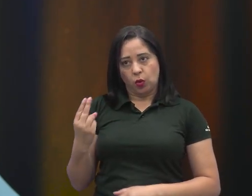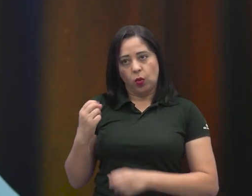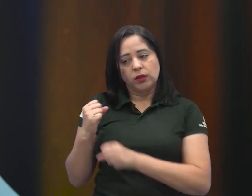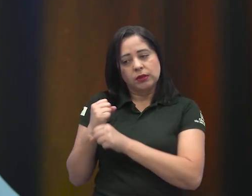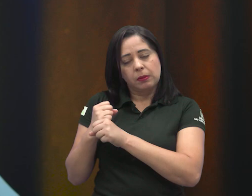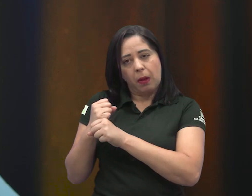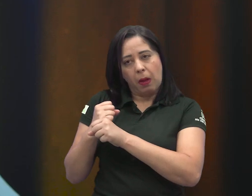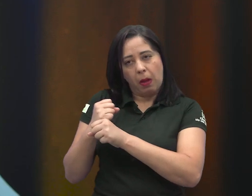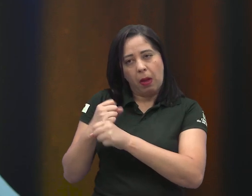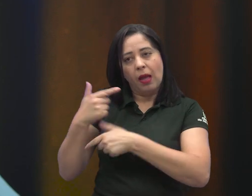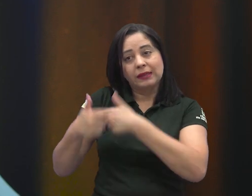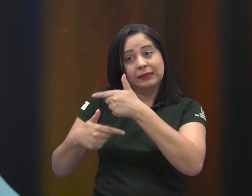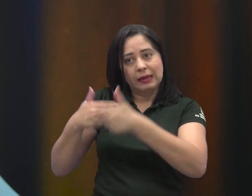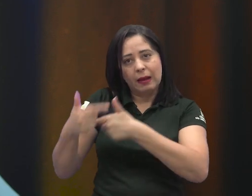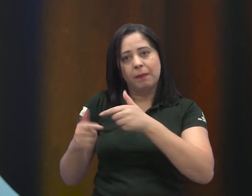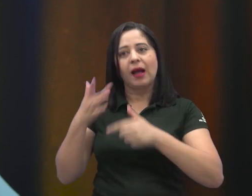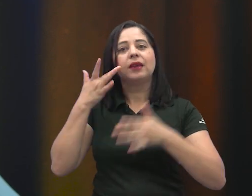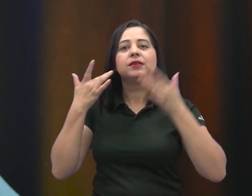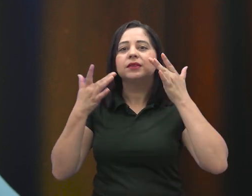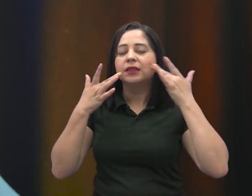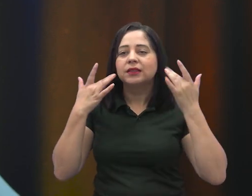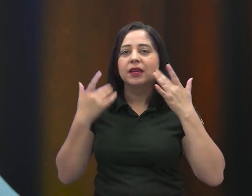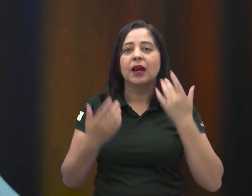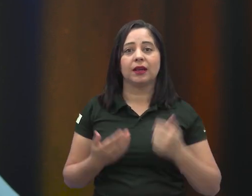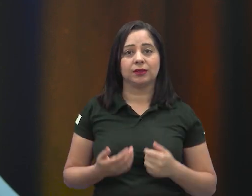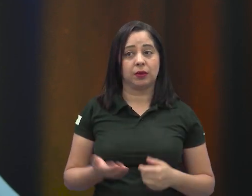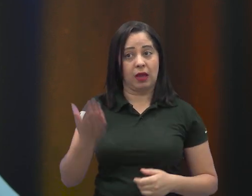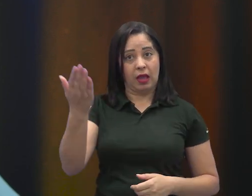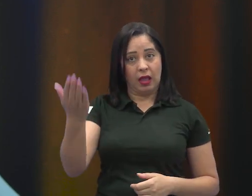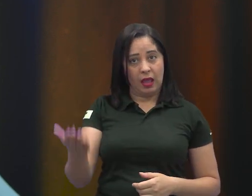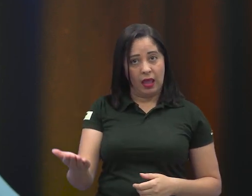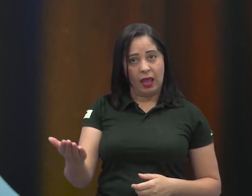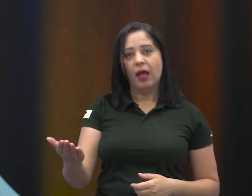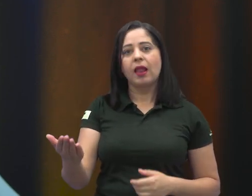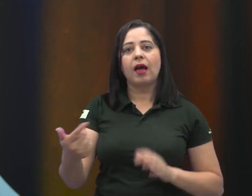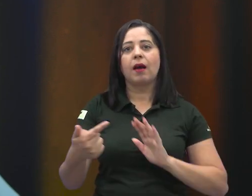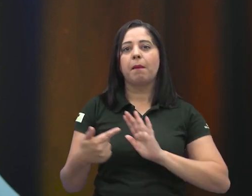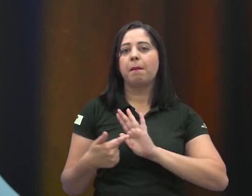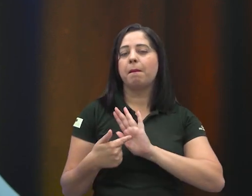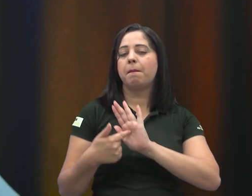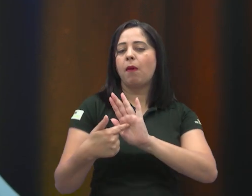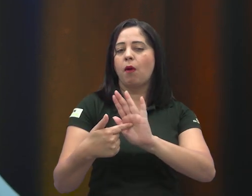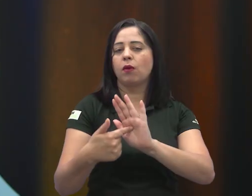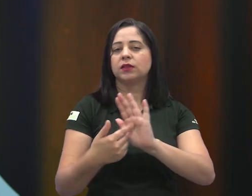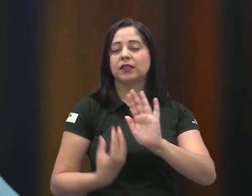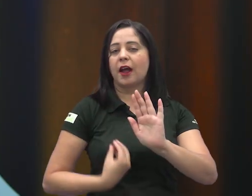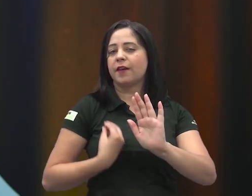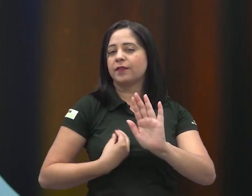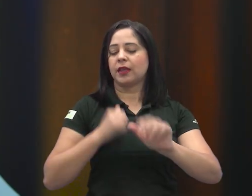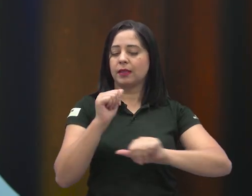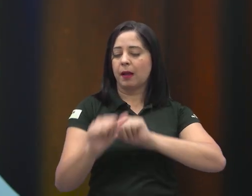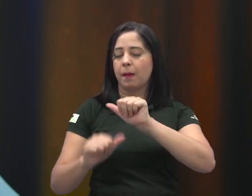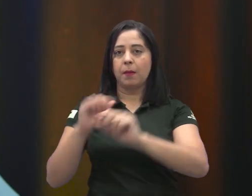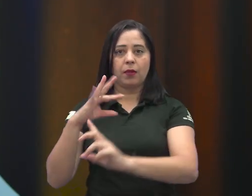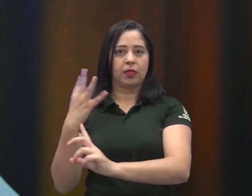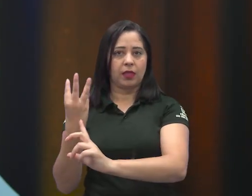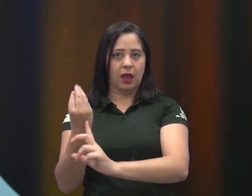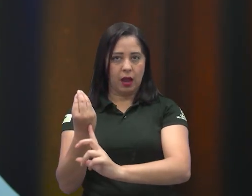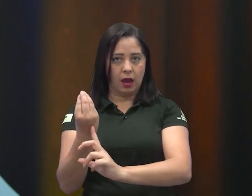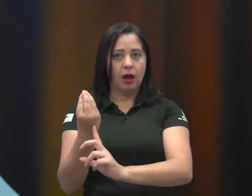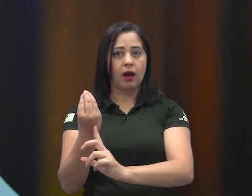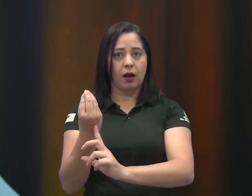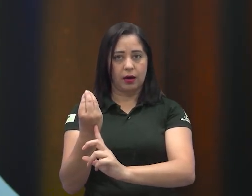currículo que inclui 9 peças e direção teatral. Ela transforma vivências em arte. Marilda nos traz